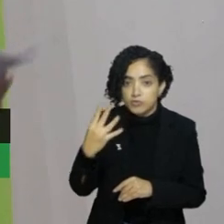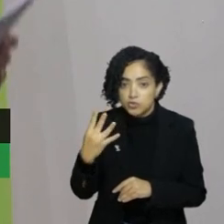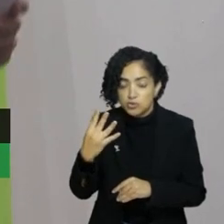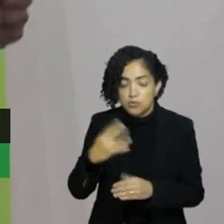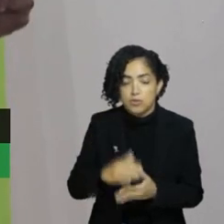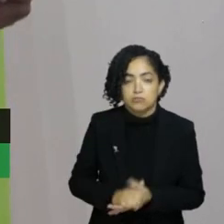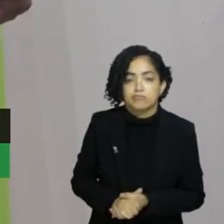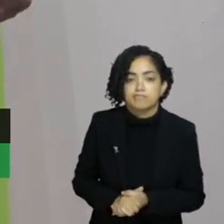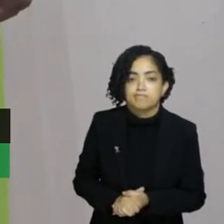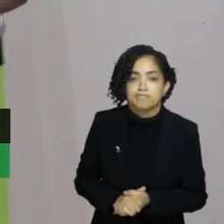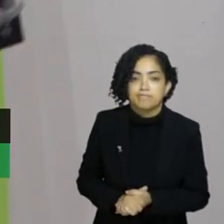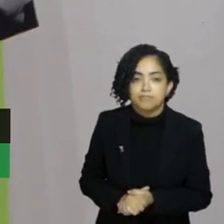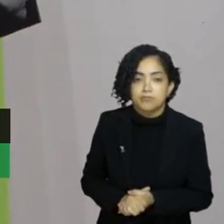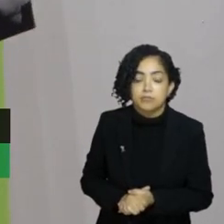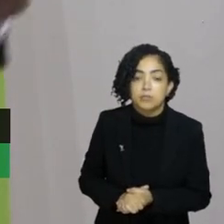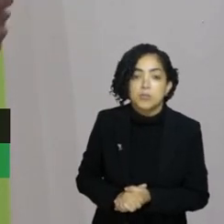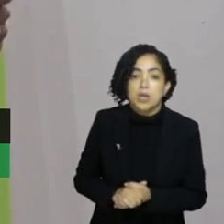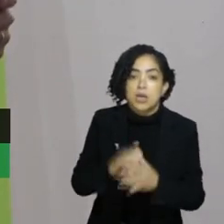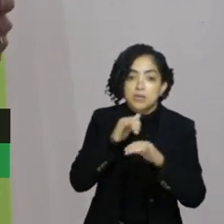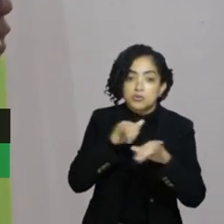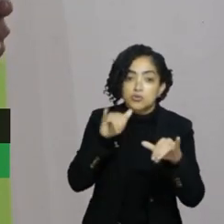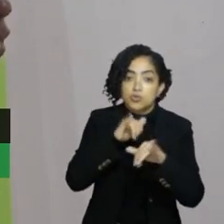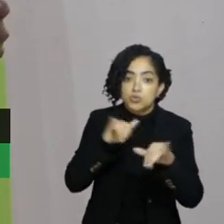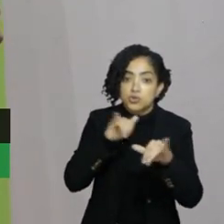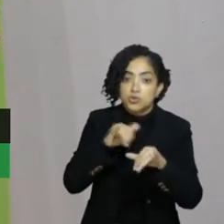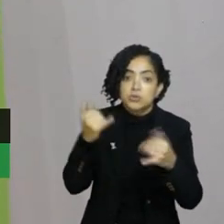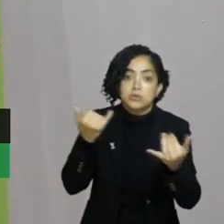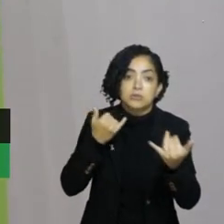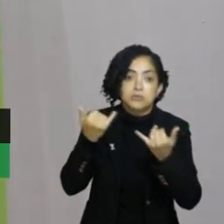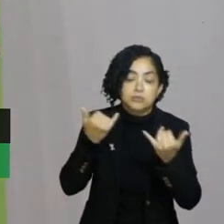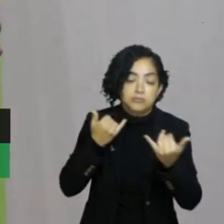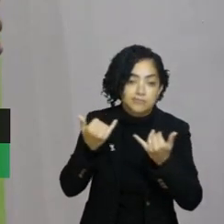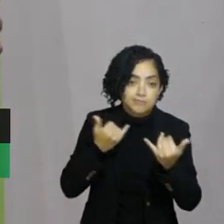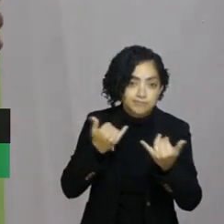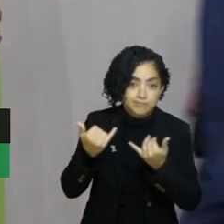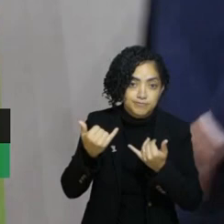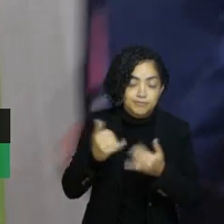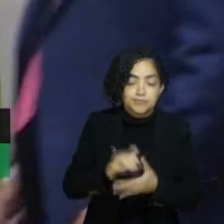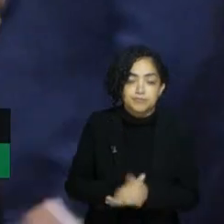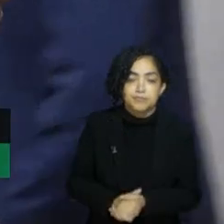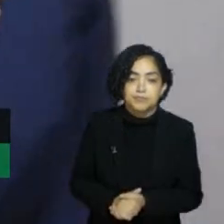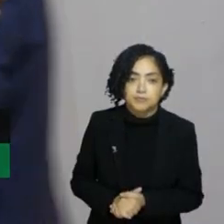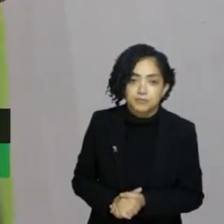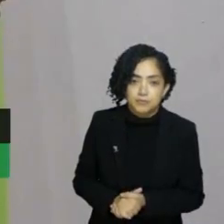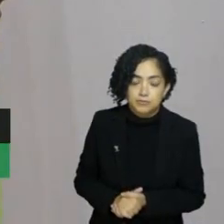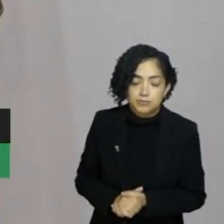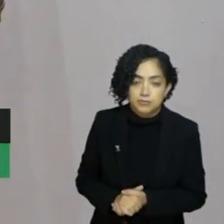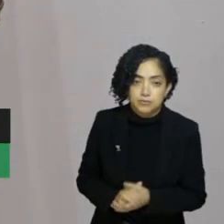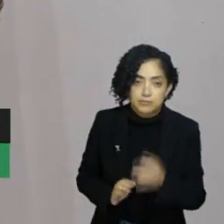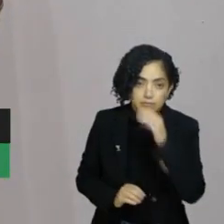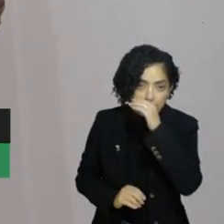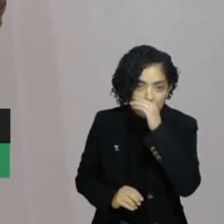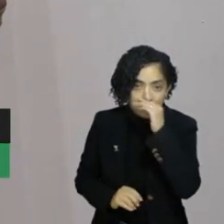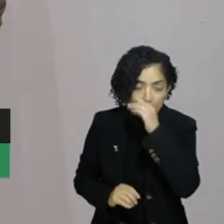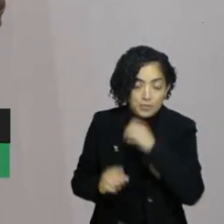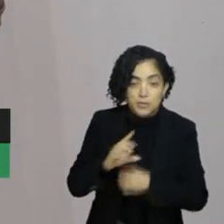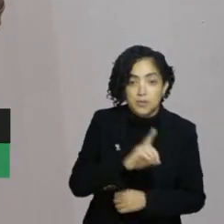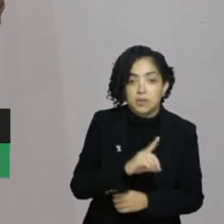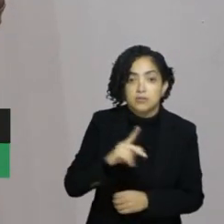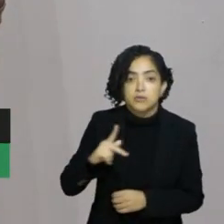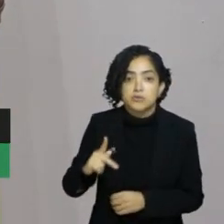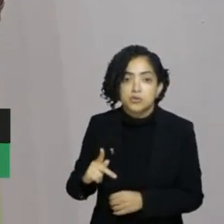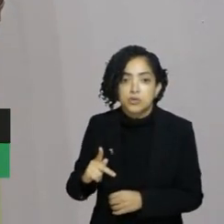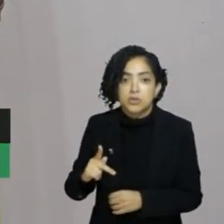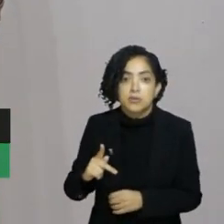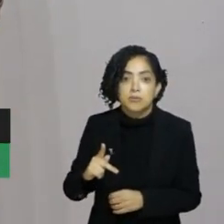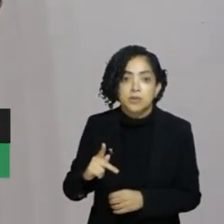aqui as notícias que recentemente vêm na imprensa. Defensoria Pública de Santa